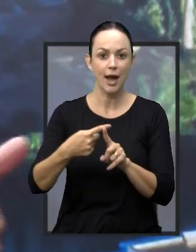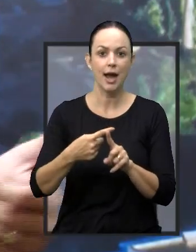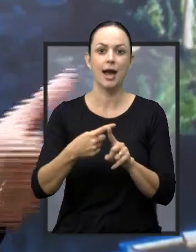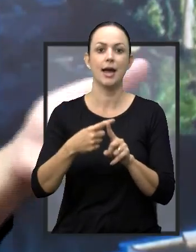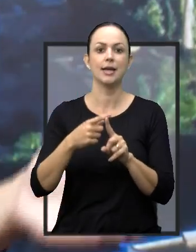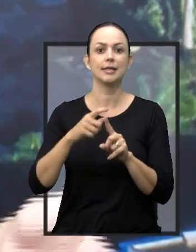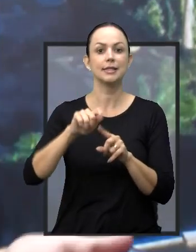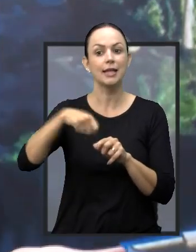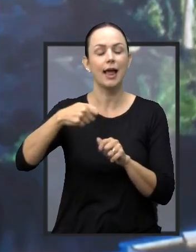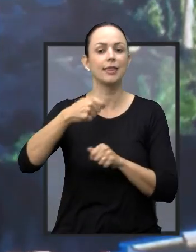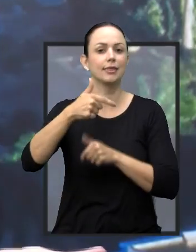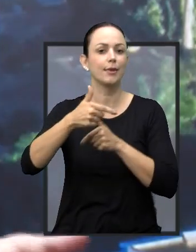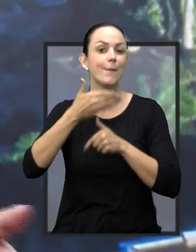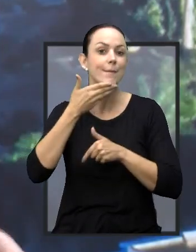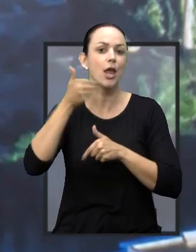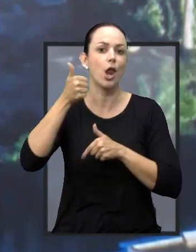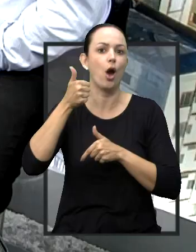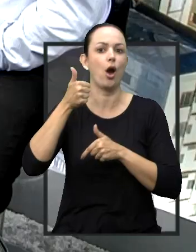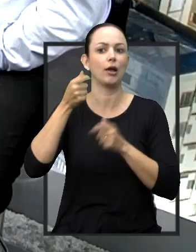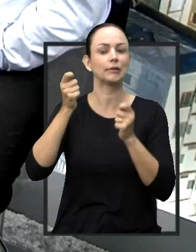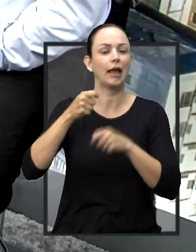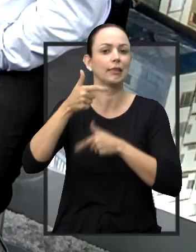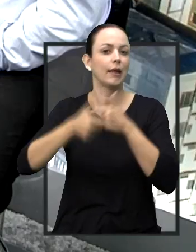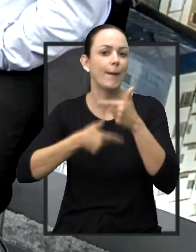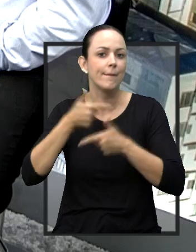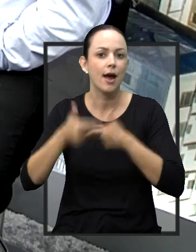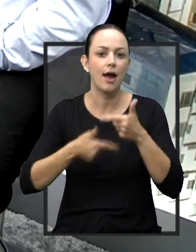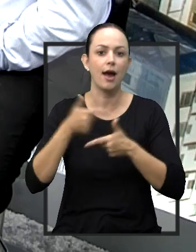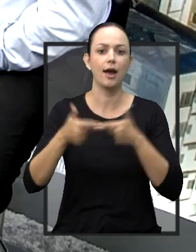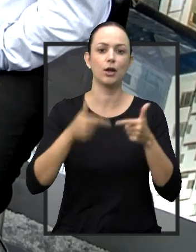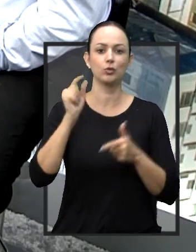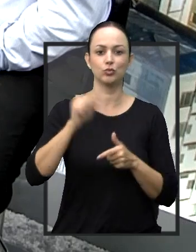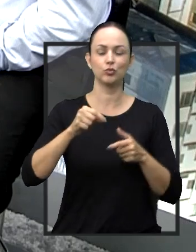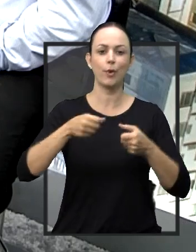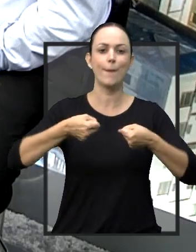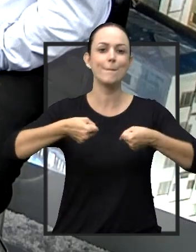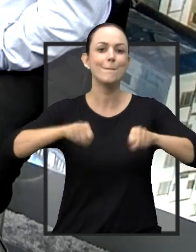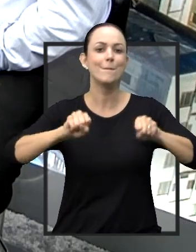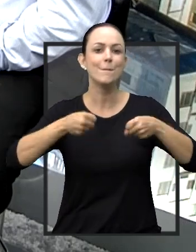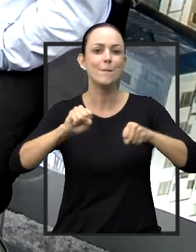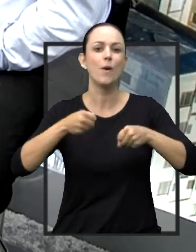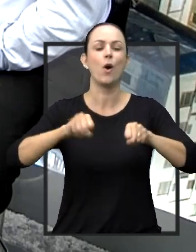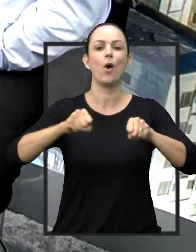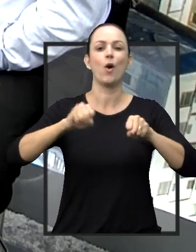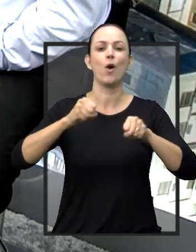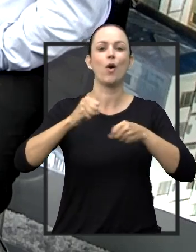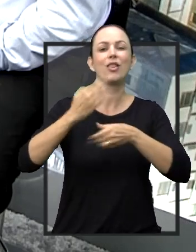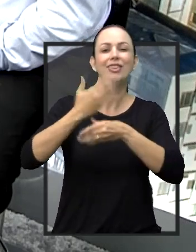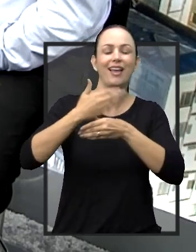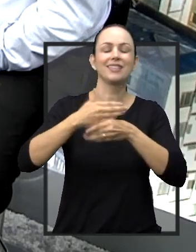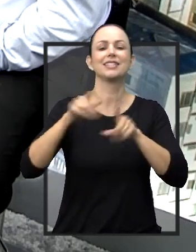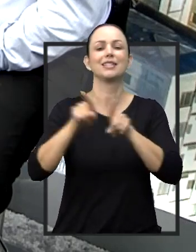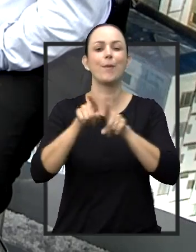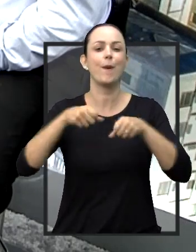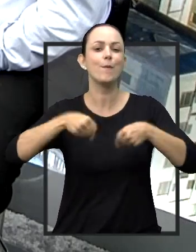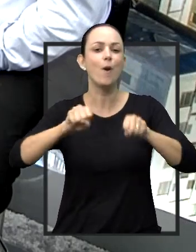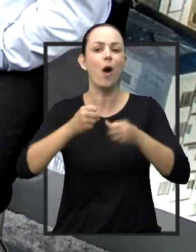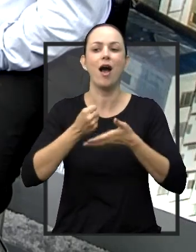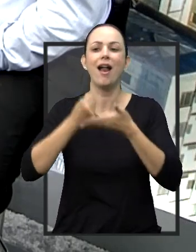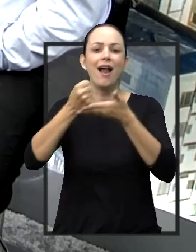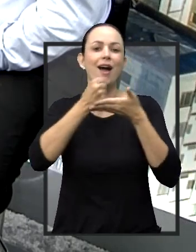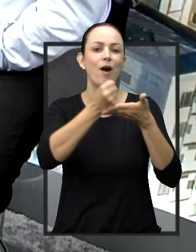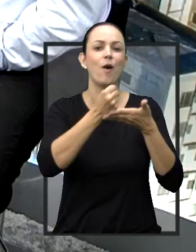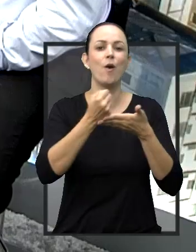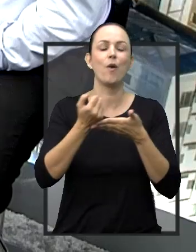condições de trabalho ou melhores condições de trabalho aos mototaxistas, motoboys, enfim, as pessoas que